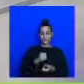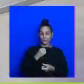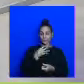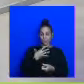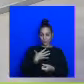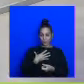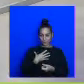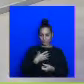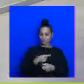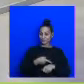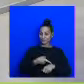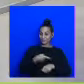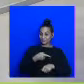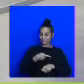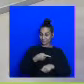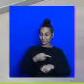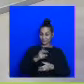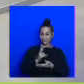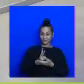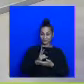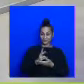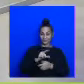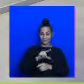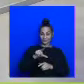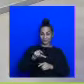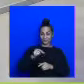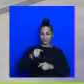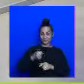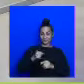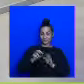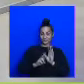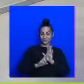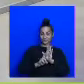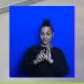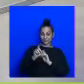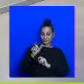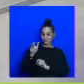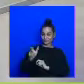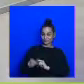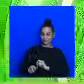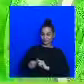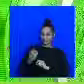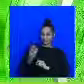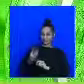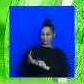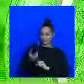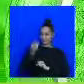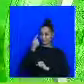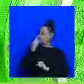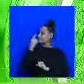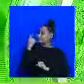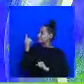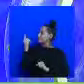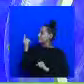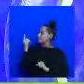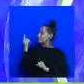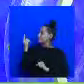Muito bem. Agora passaremos ao sorteio do número correspondente à coluna número 3. Bola